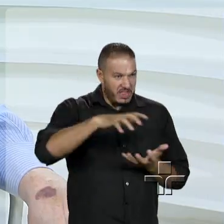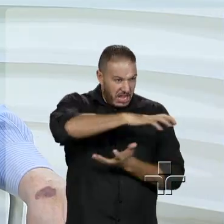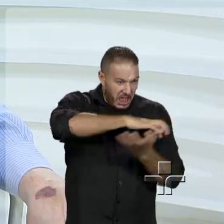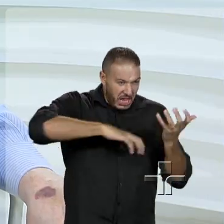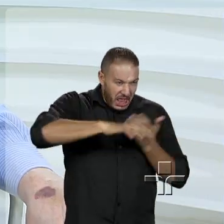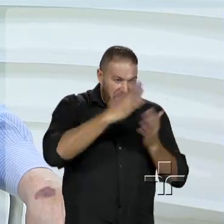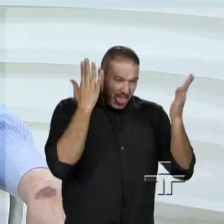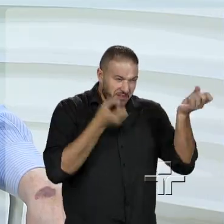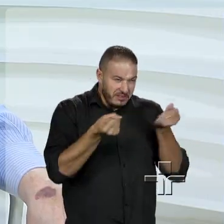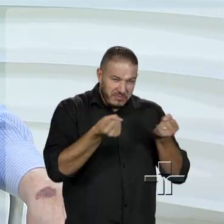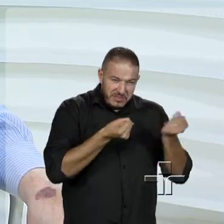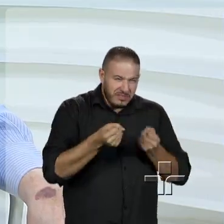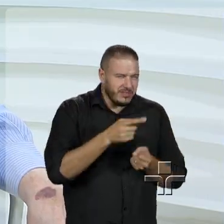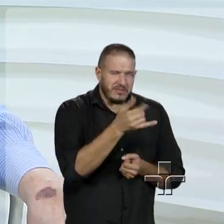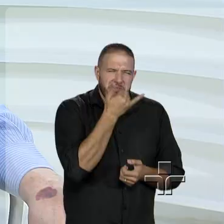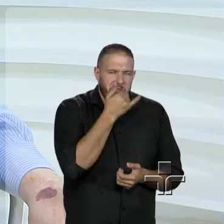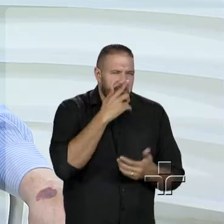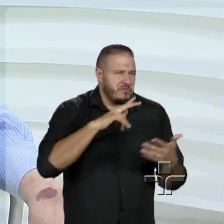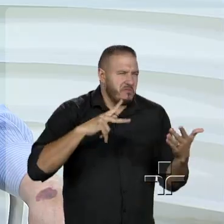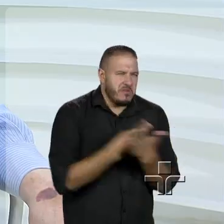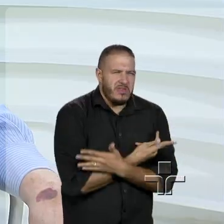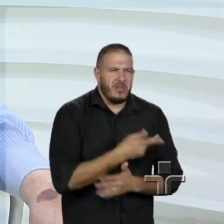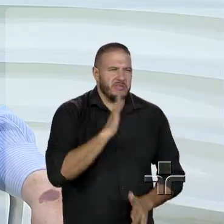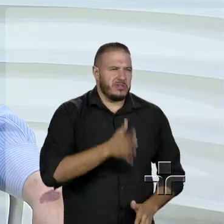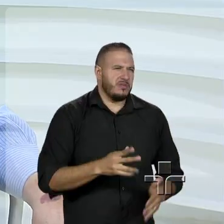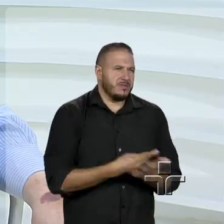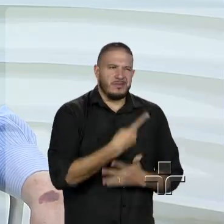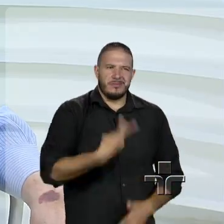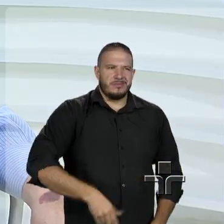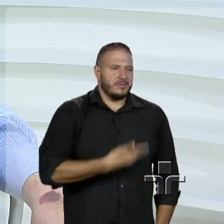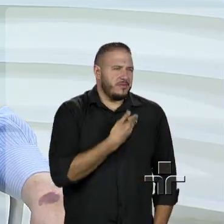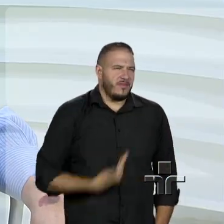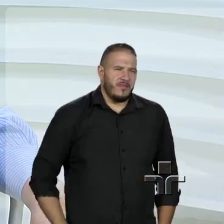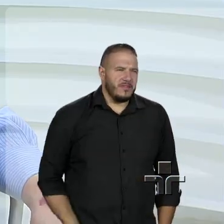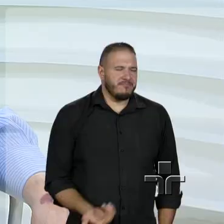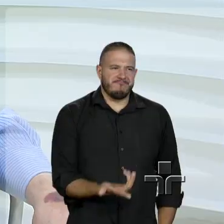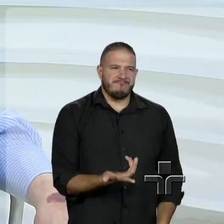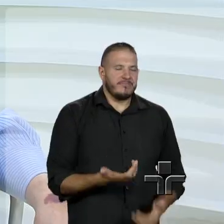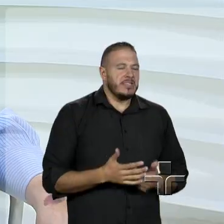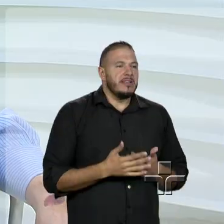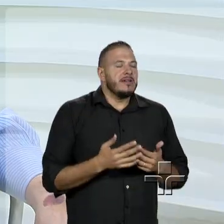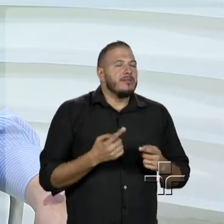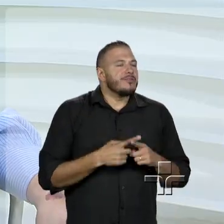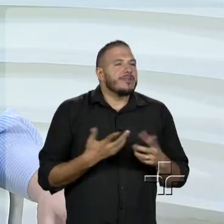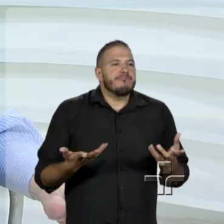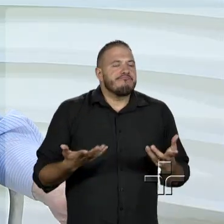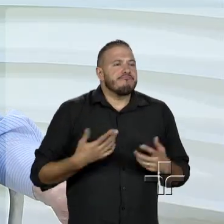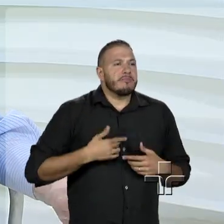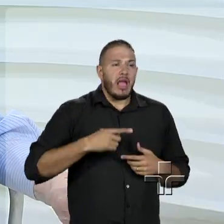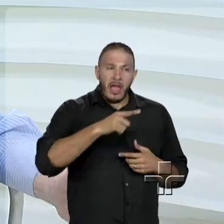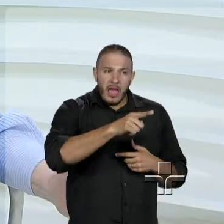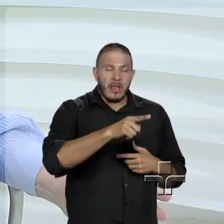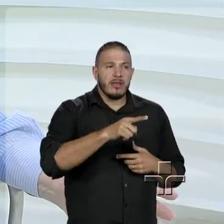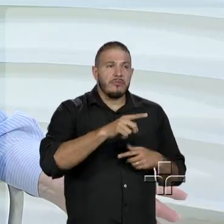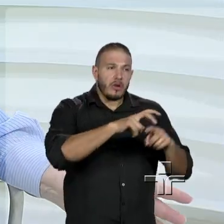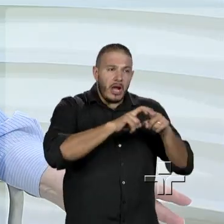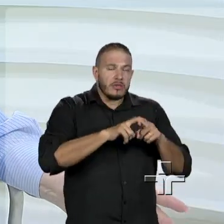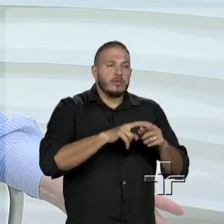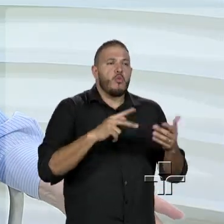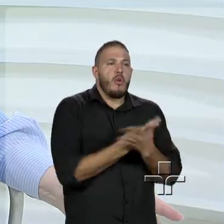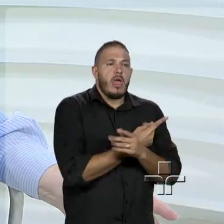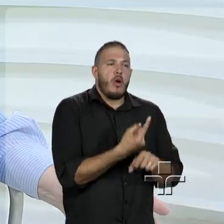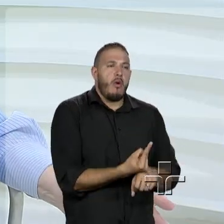um dos maiores erros que o governo já tomou na vida. Não tem... Por quê? Porque ele é produto de um erro